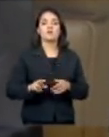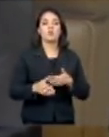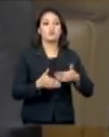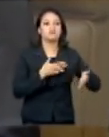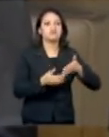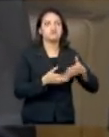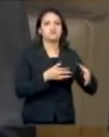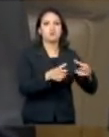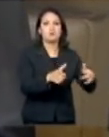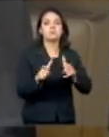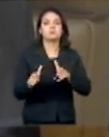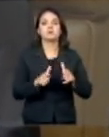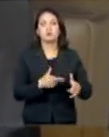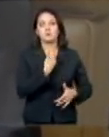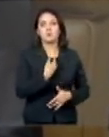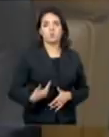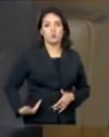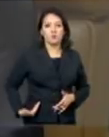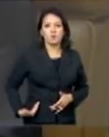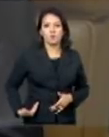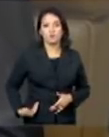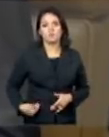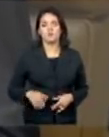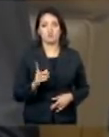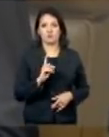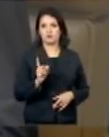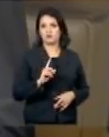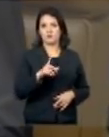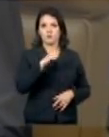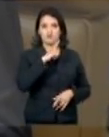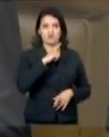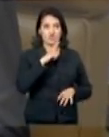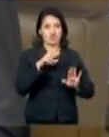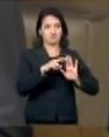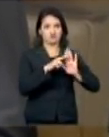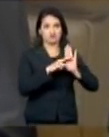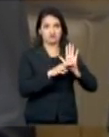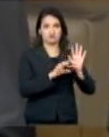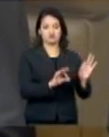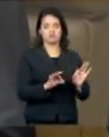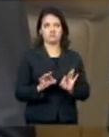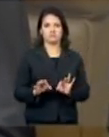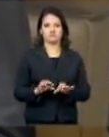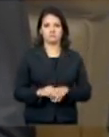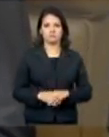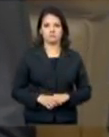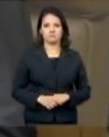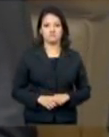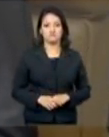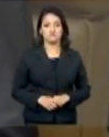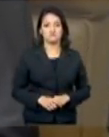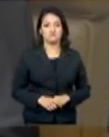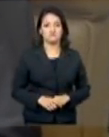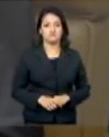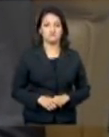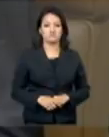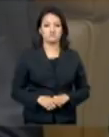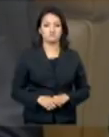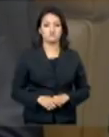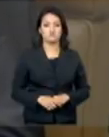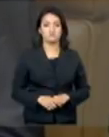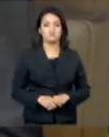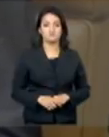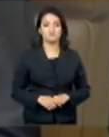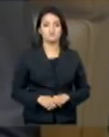inaplicável a regra geral contida no capítulo em favor da decadência por isso mesmo